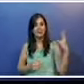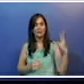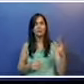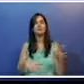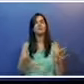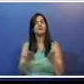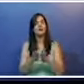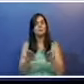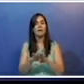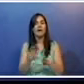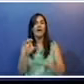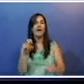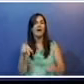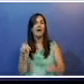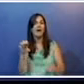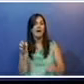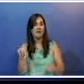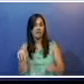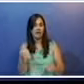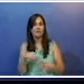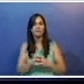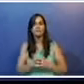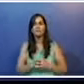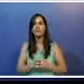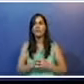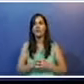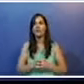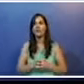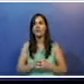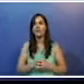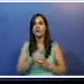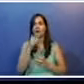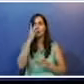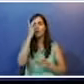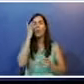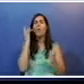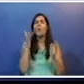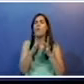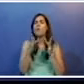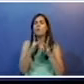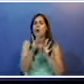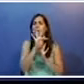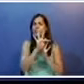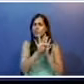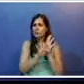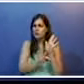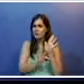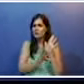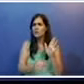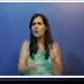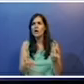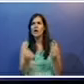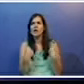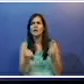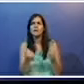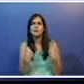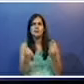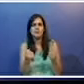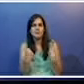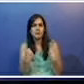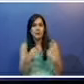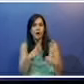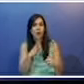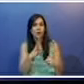Também do Enem. Contato com textos exercita a capacidade de reconhecer os fins,